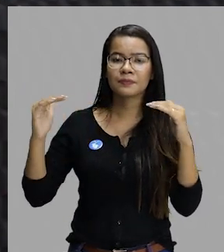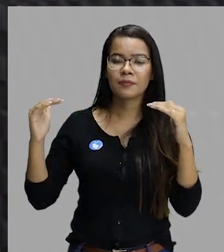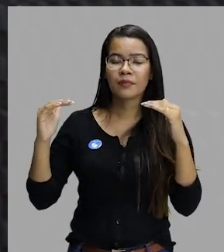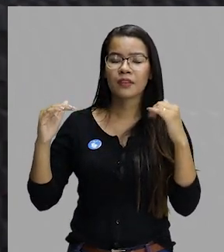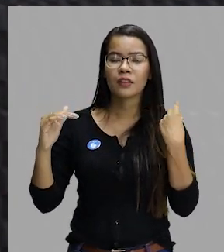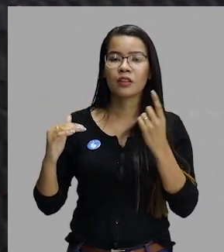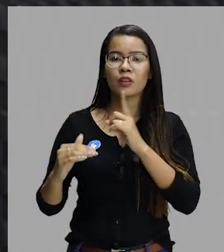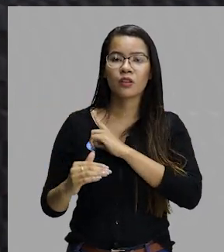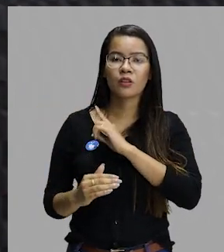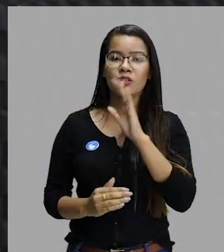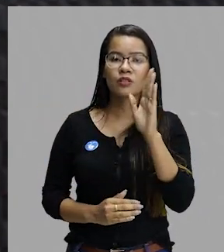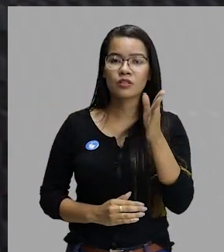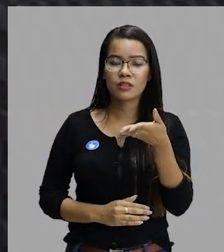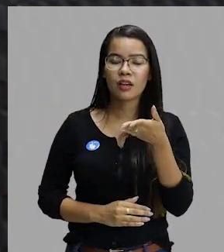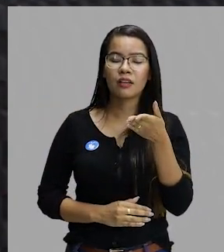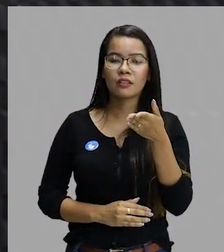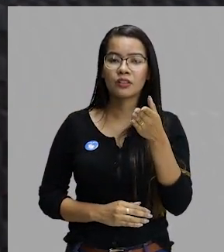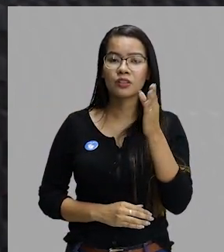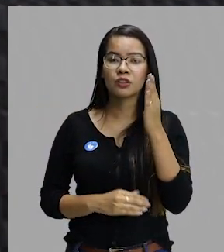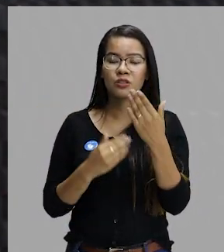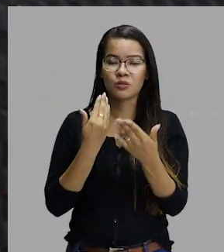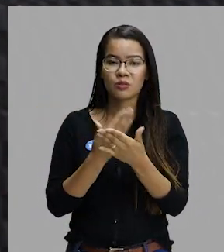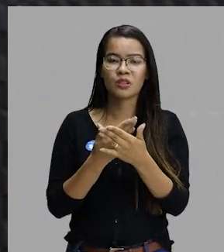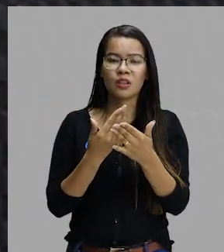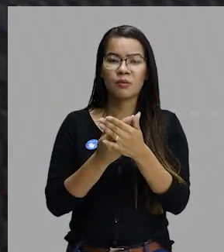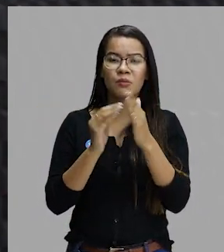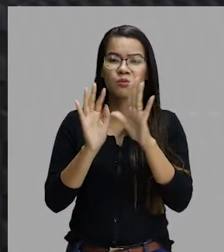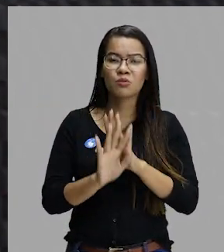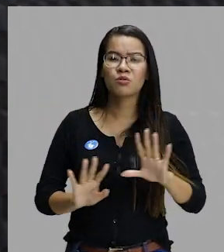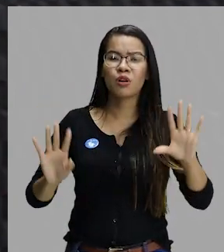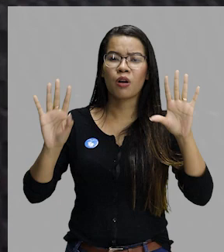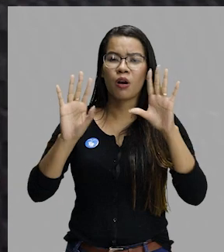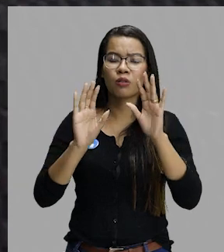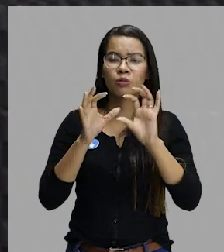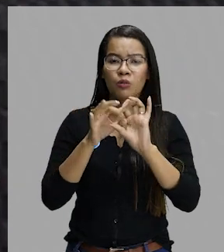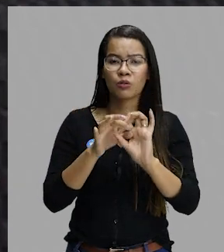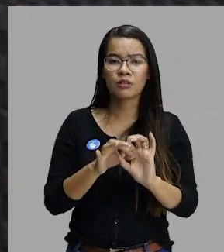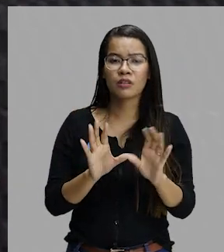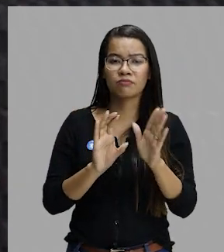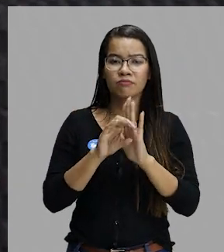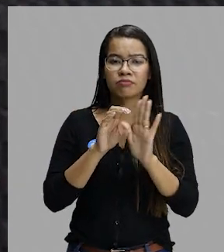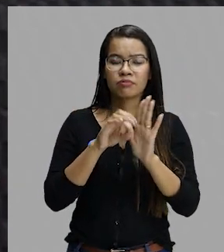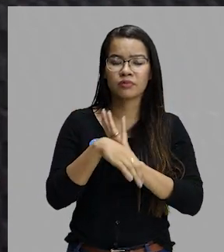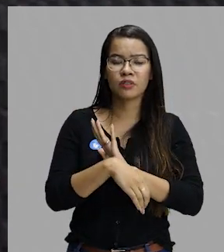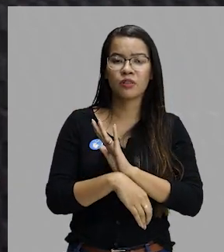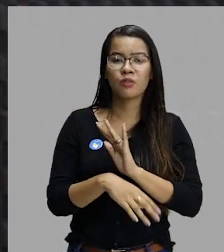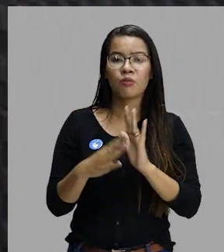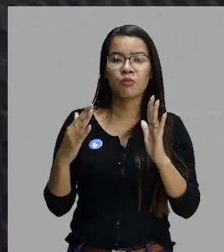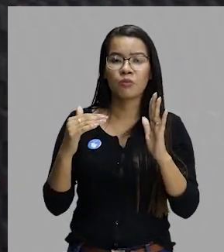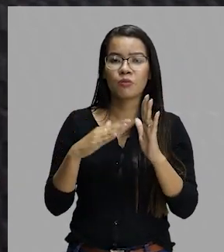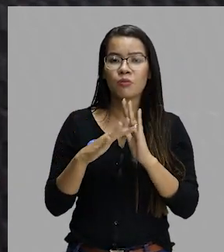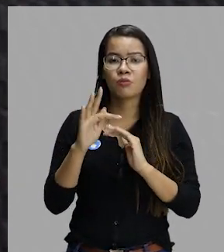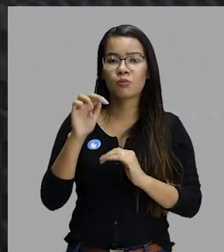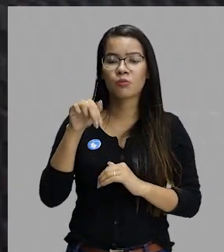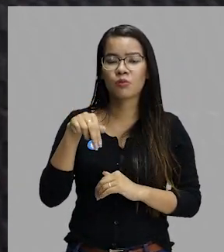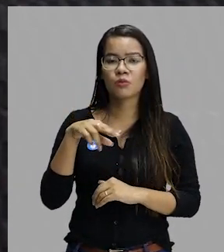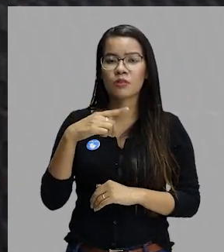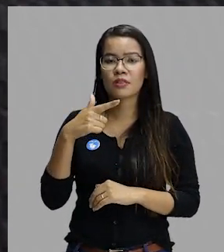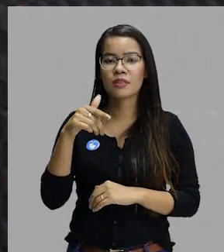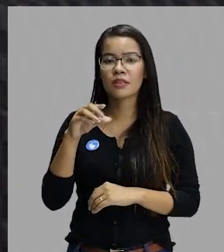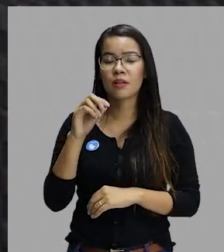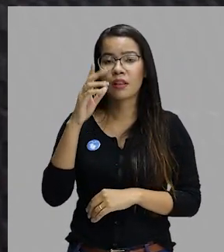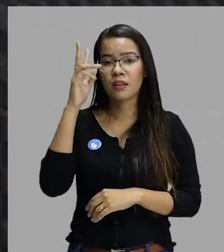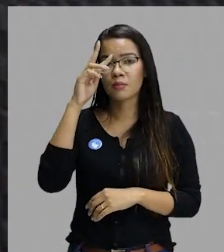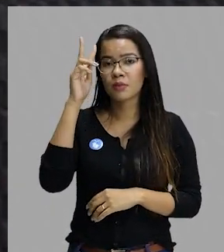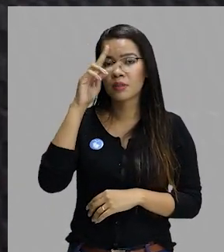gente deu um apanhado geral sobre o conceito função. Tá? Lembrando sempre que função é uma relação entre duas